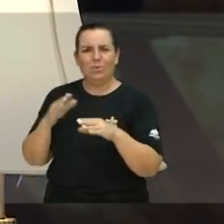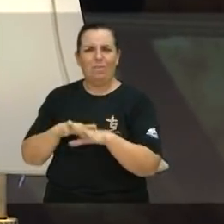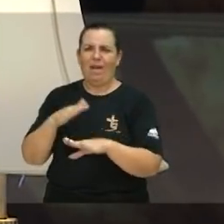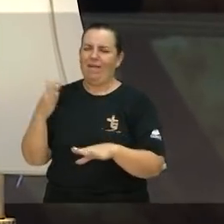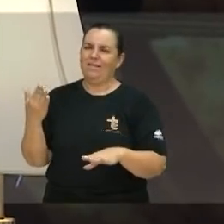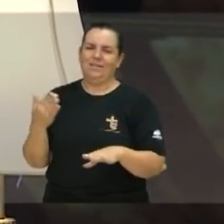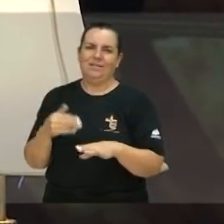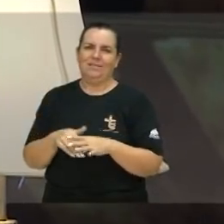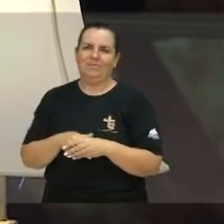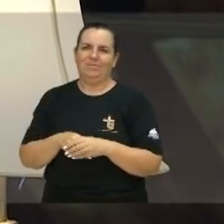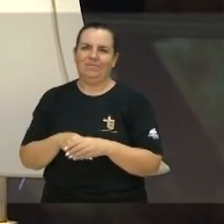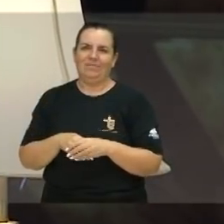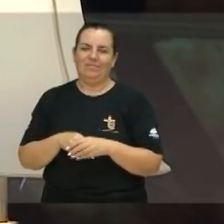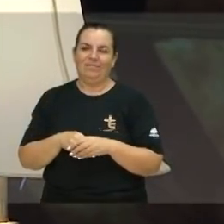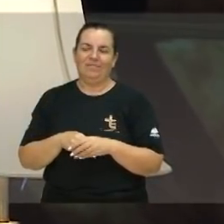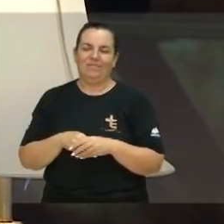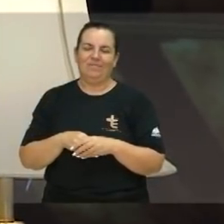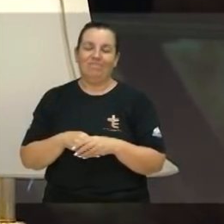servo